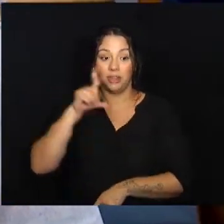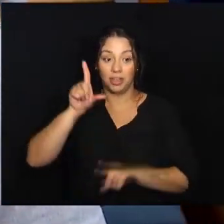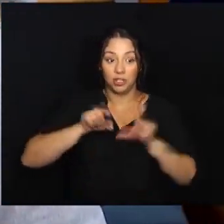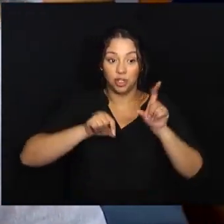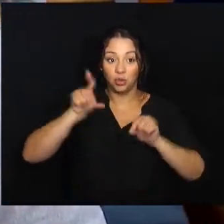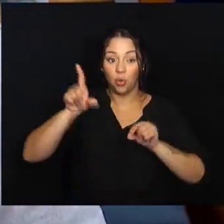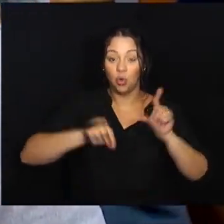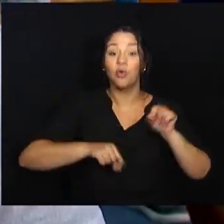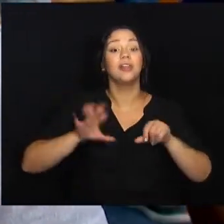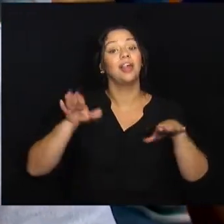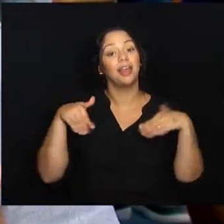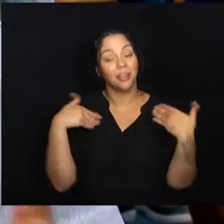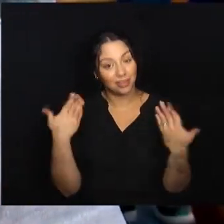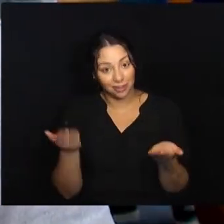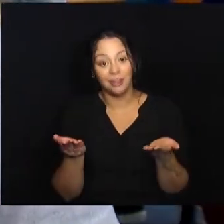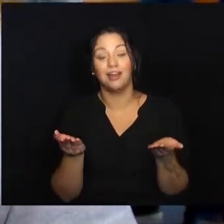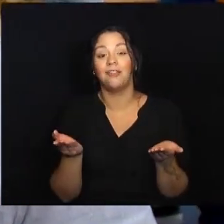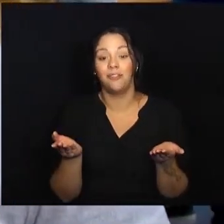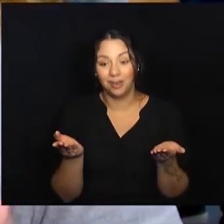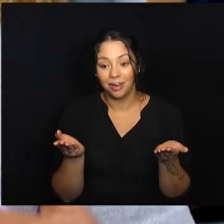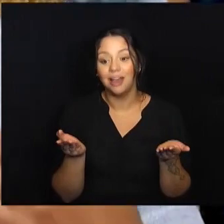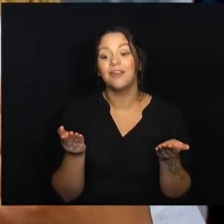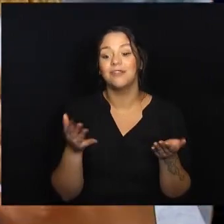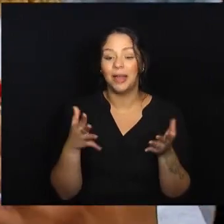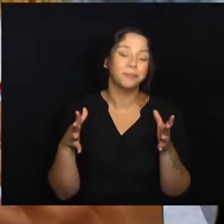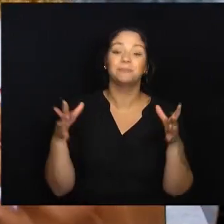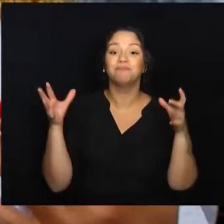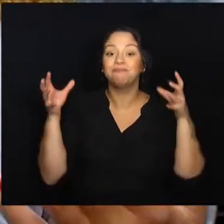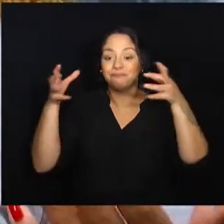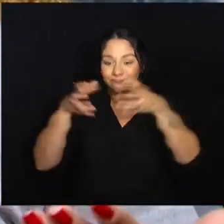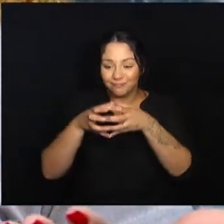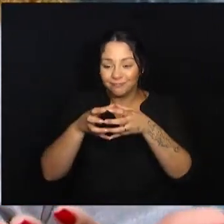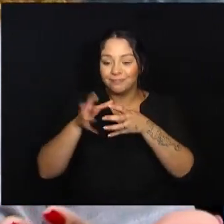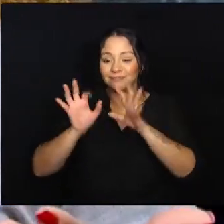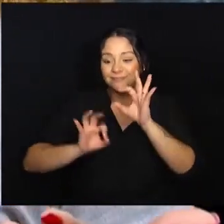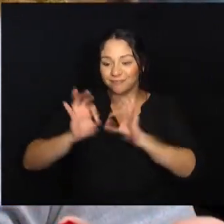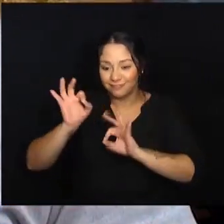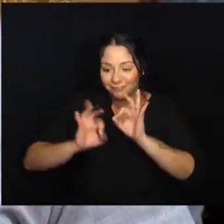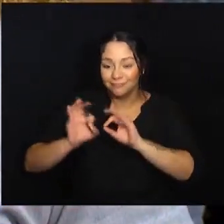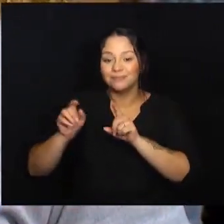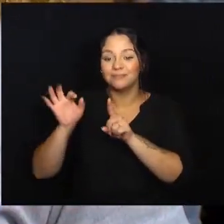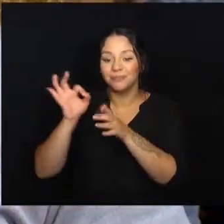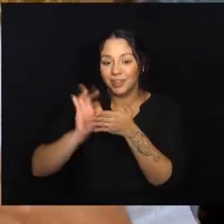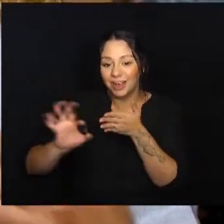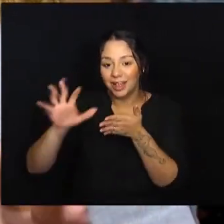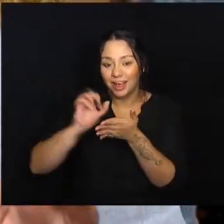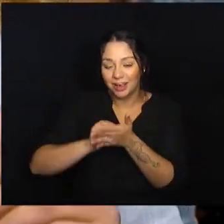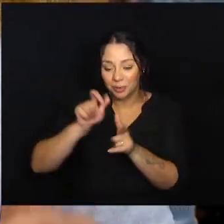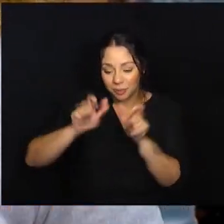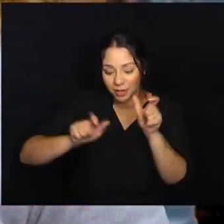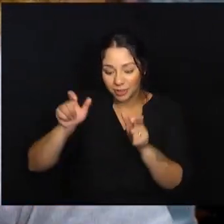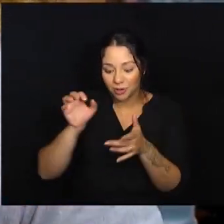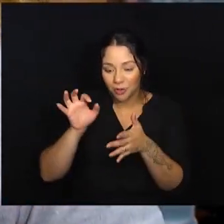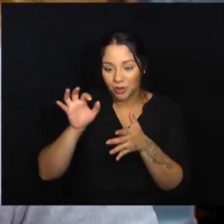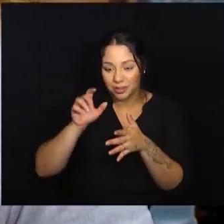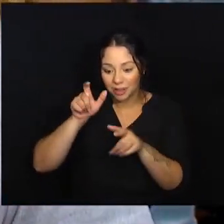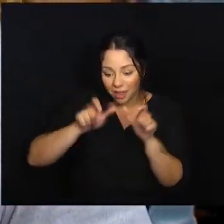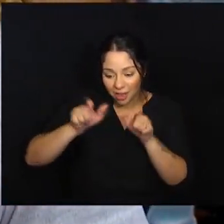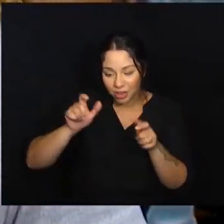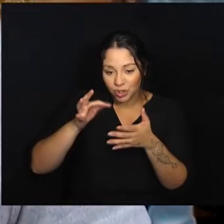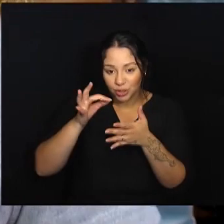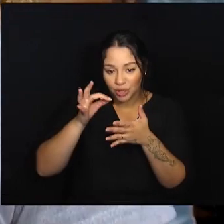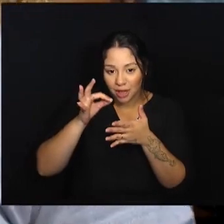assim nós vamos formar os times, cadastramento dos jogadores, inscrições dos jogadores e vamos seguir como o ano